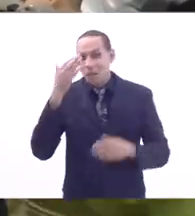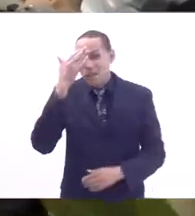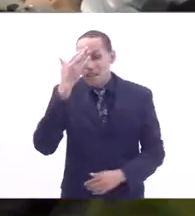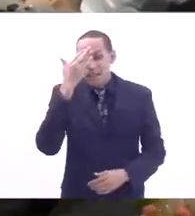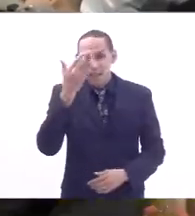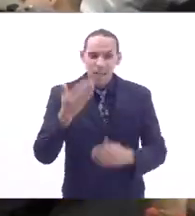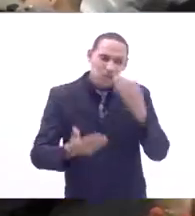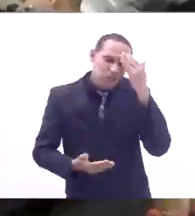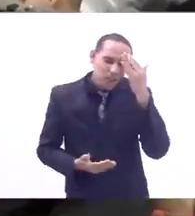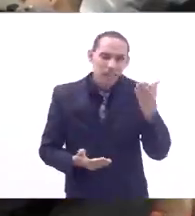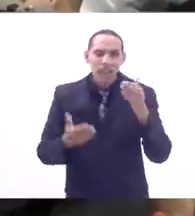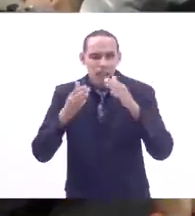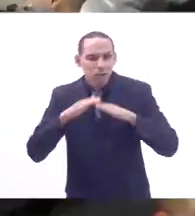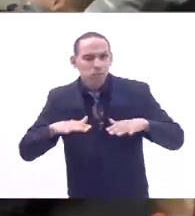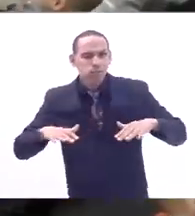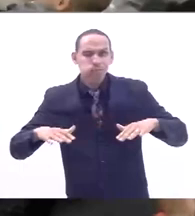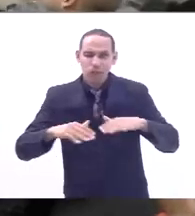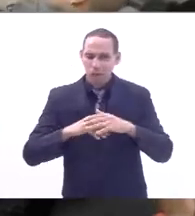obrigado a todos.